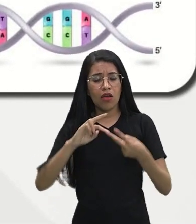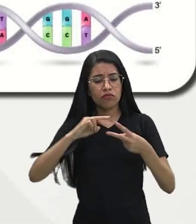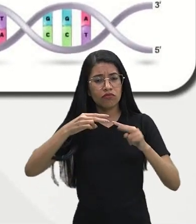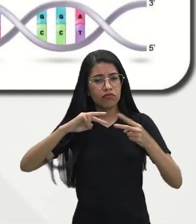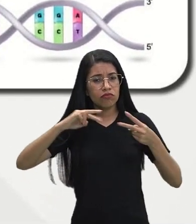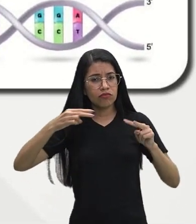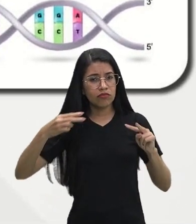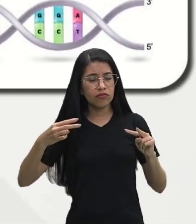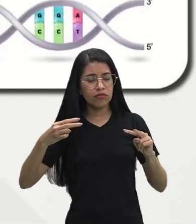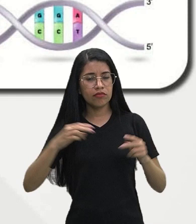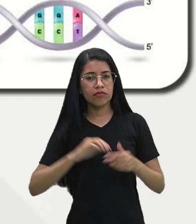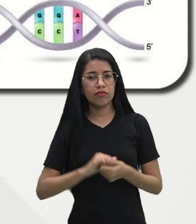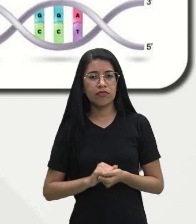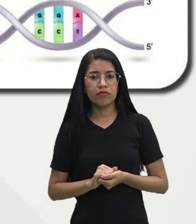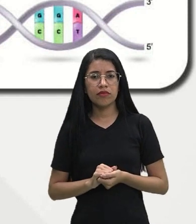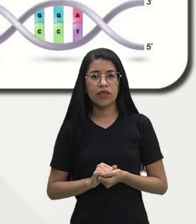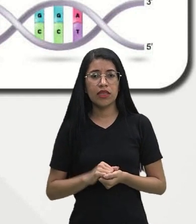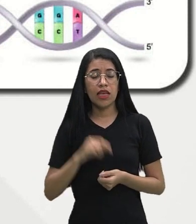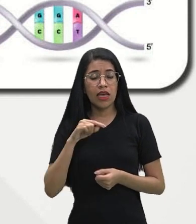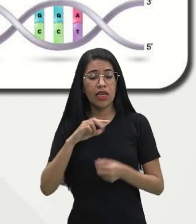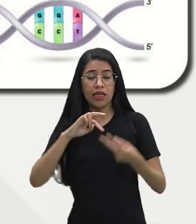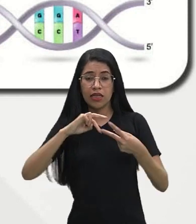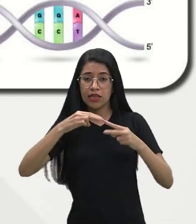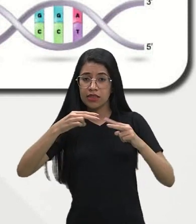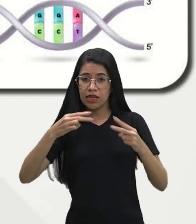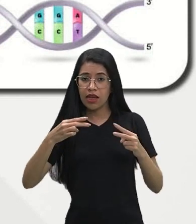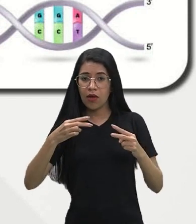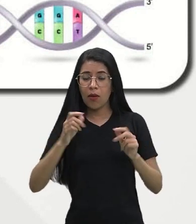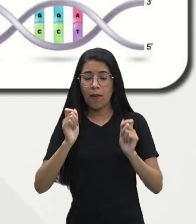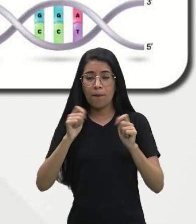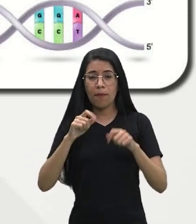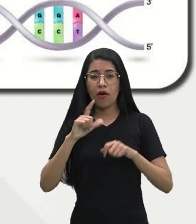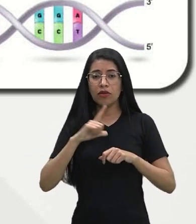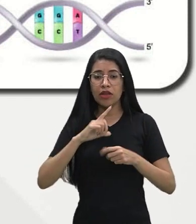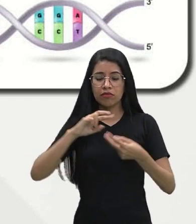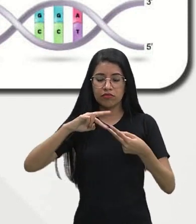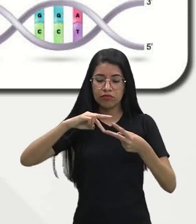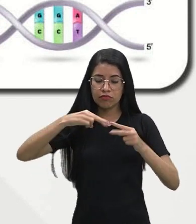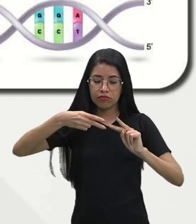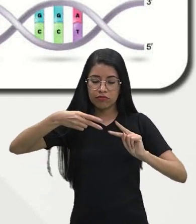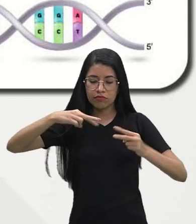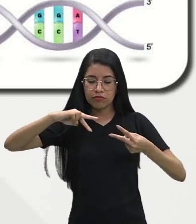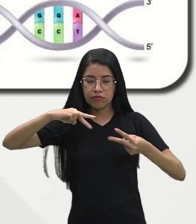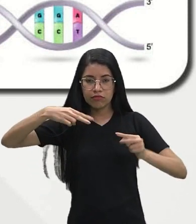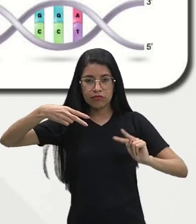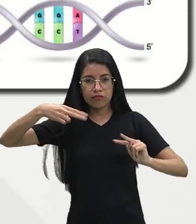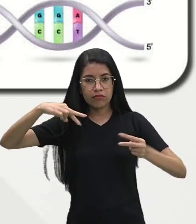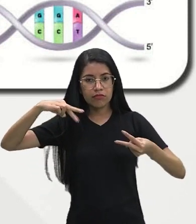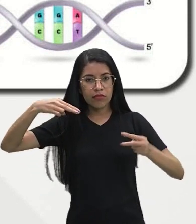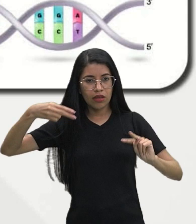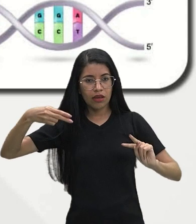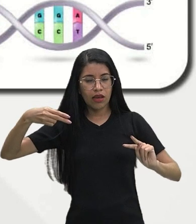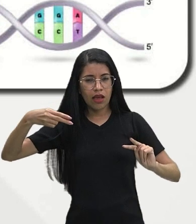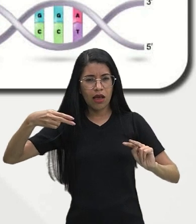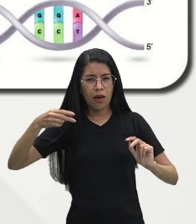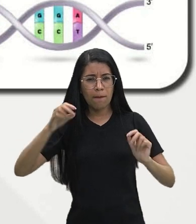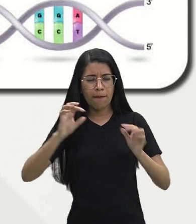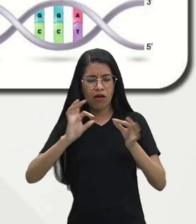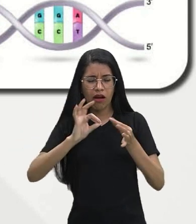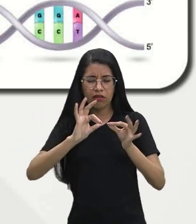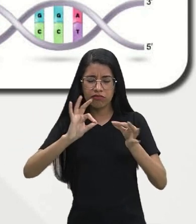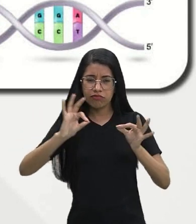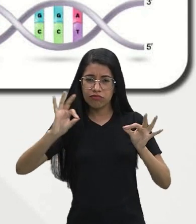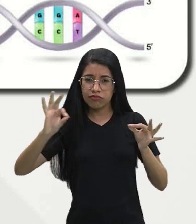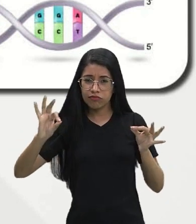genético. E o material genético, às vezes, ele pode se enrolar, tá? Ele pode ficar